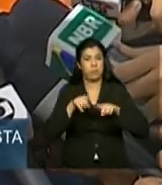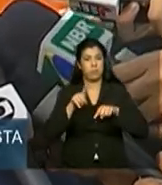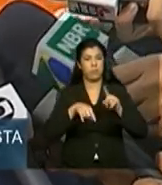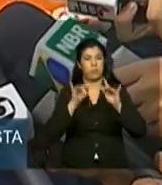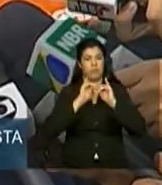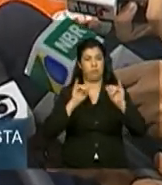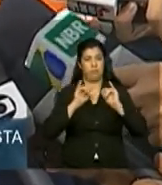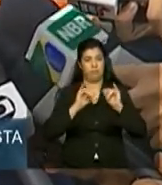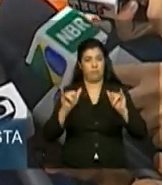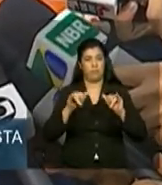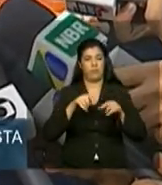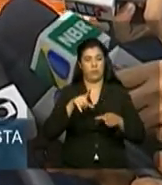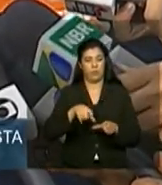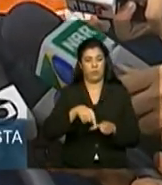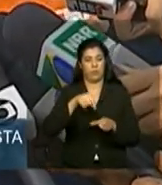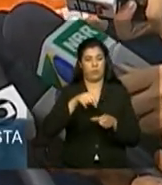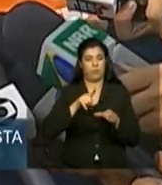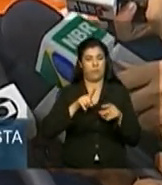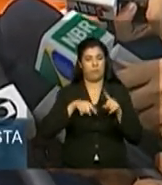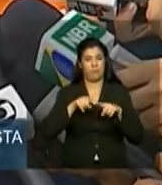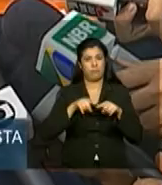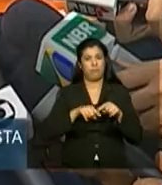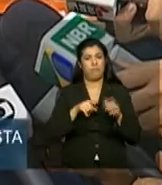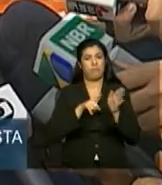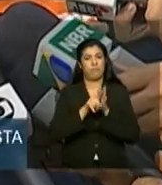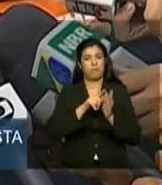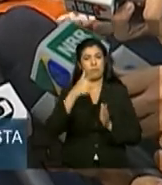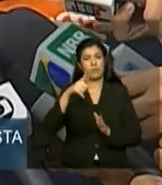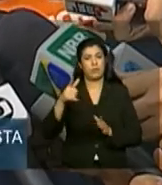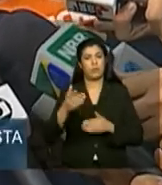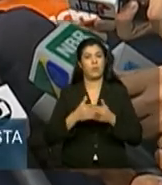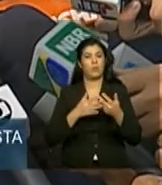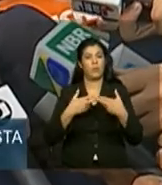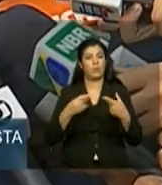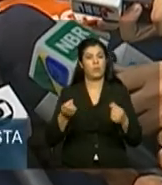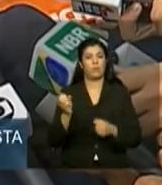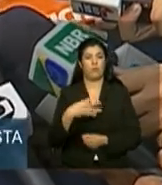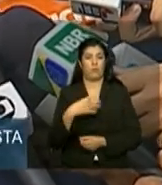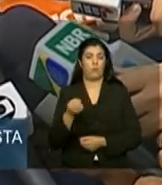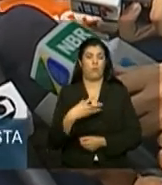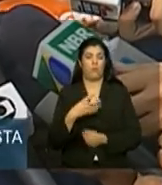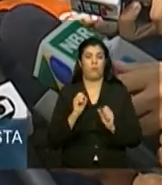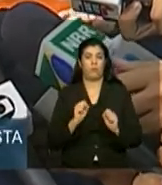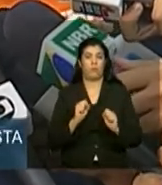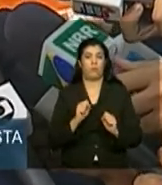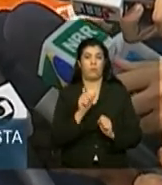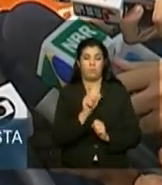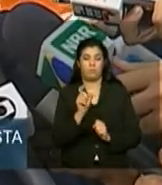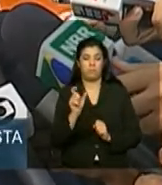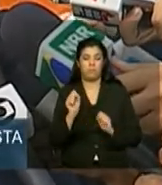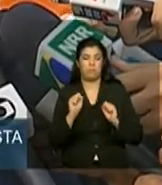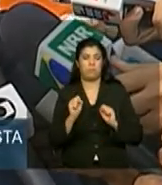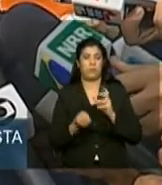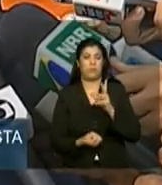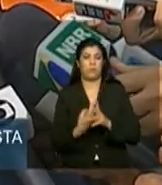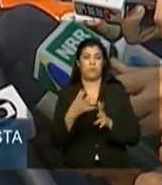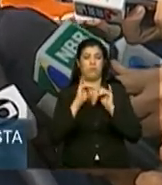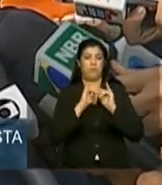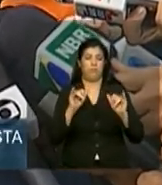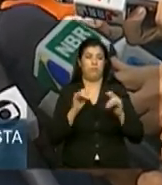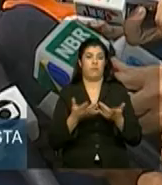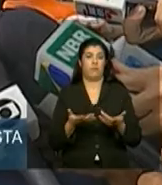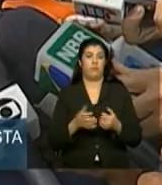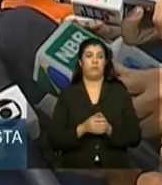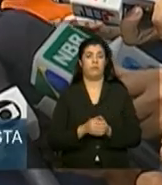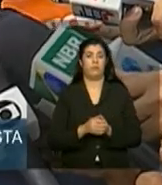que permitiria, né, uma análise posterior de algum elemento novo que, fruto da investigação, possa aparecer.